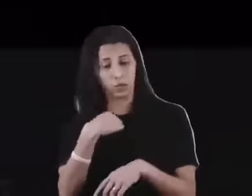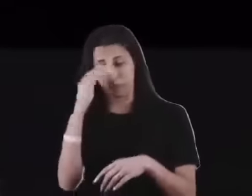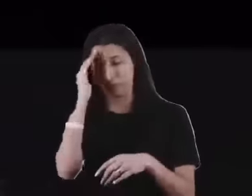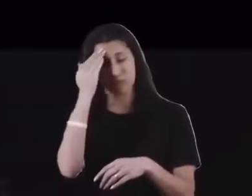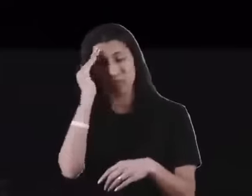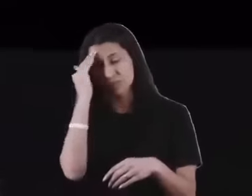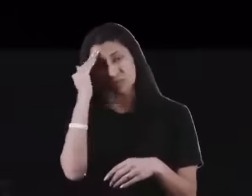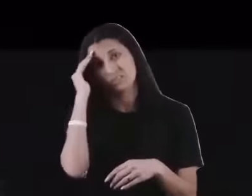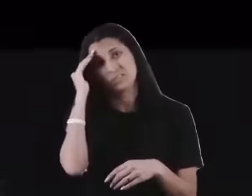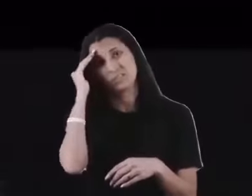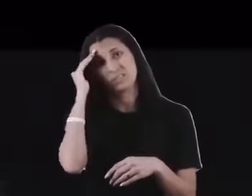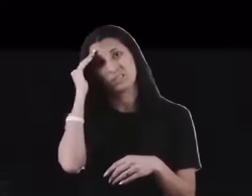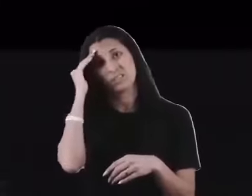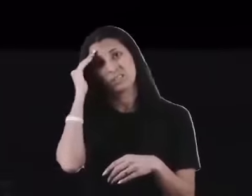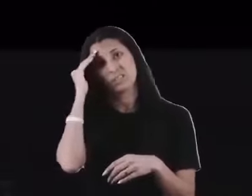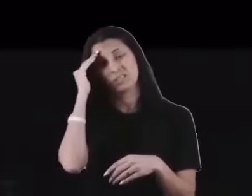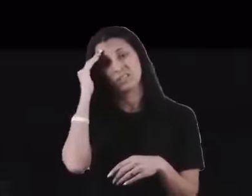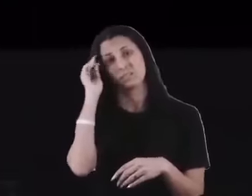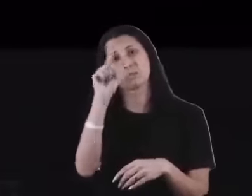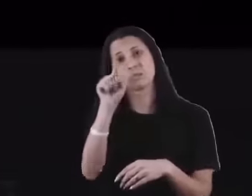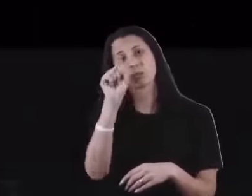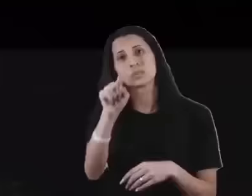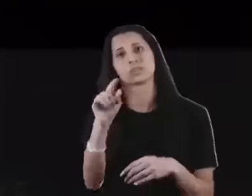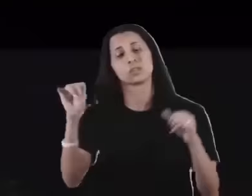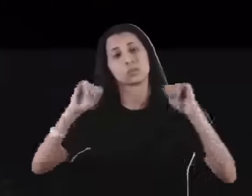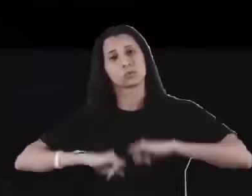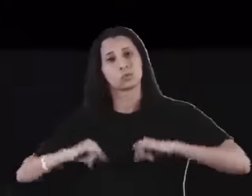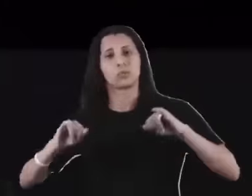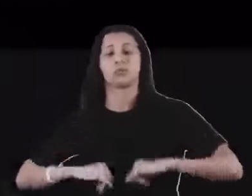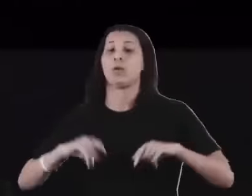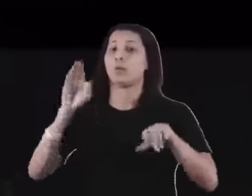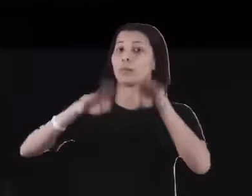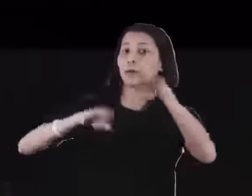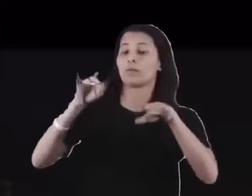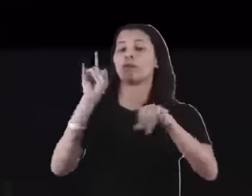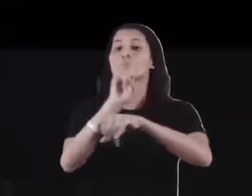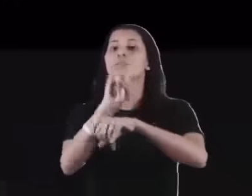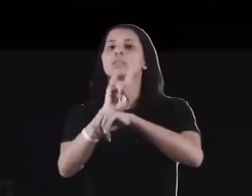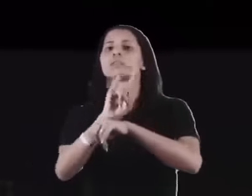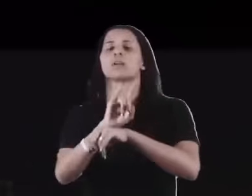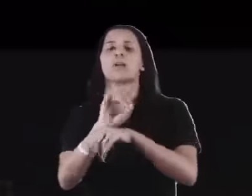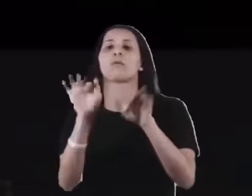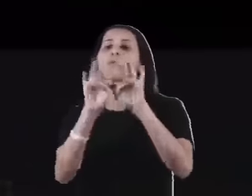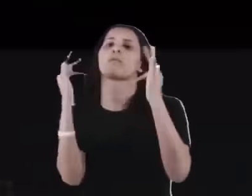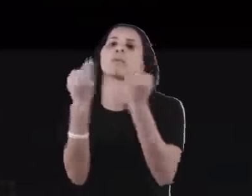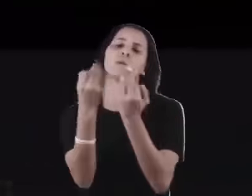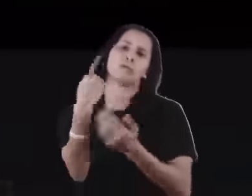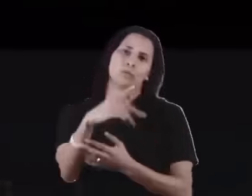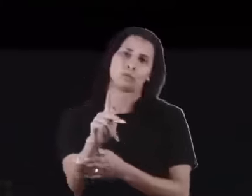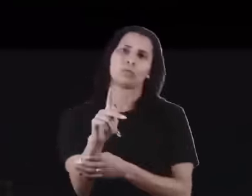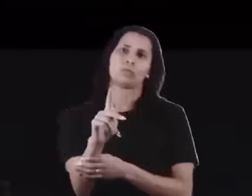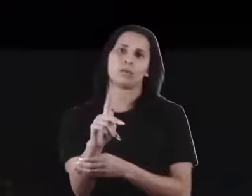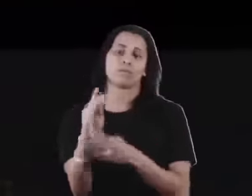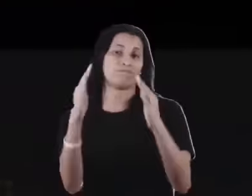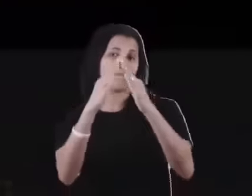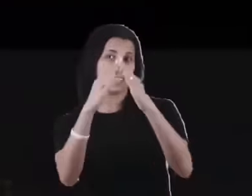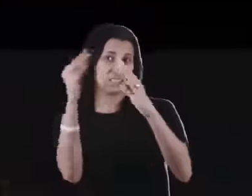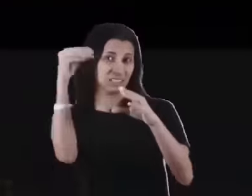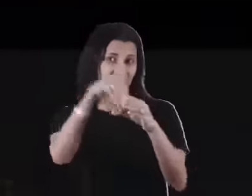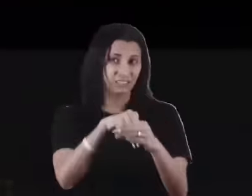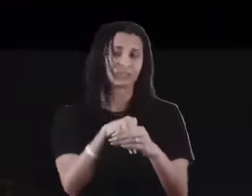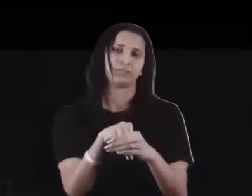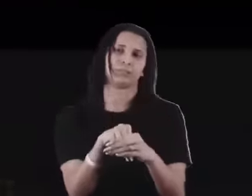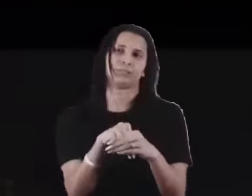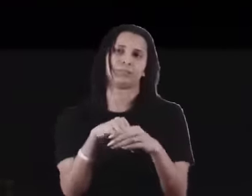talvez até as suas traição tenha vindo de alguém da sua família Alguém de dentro da sua casa